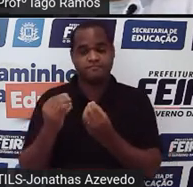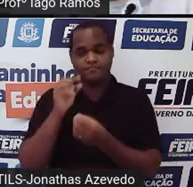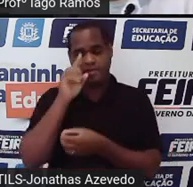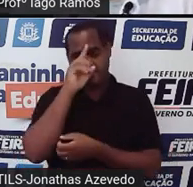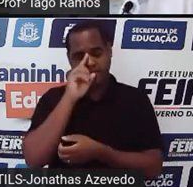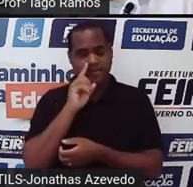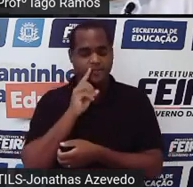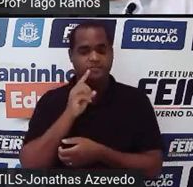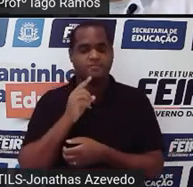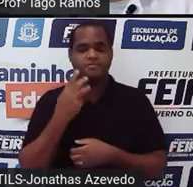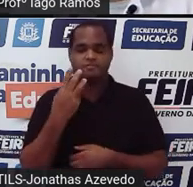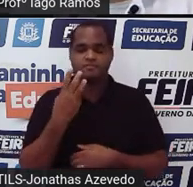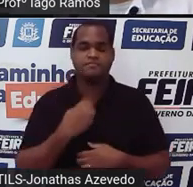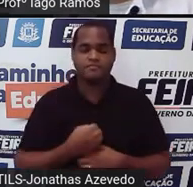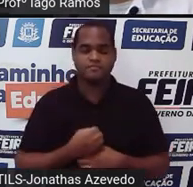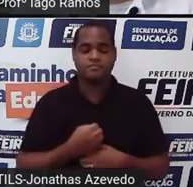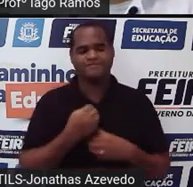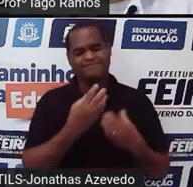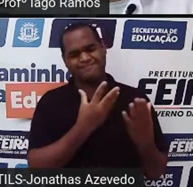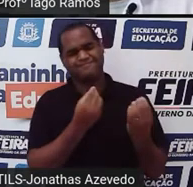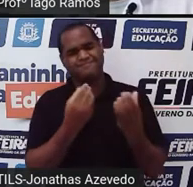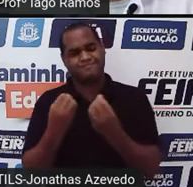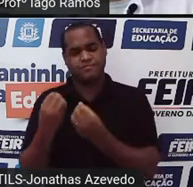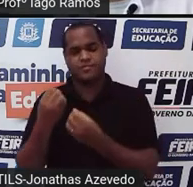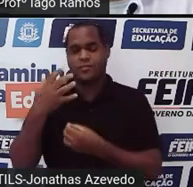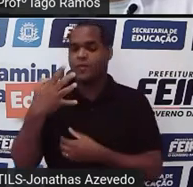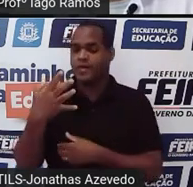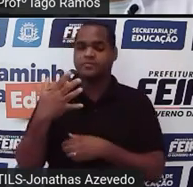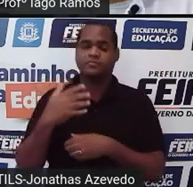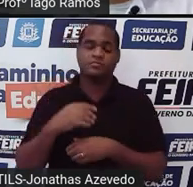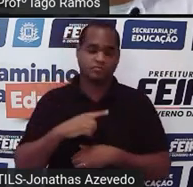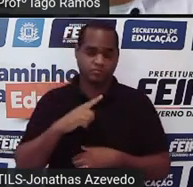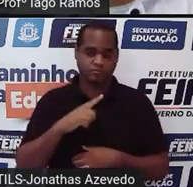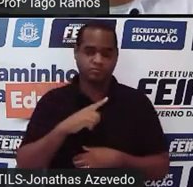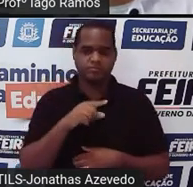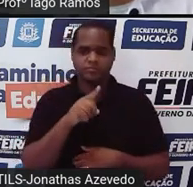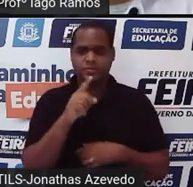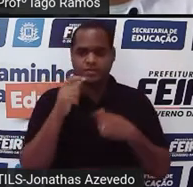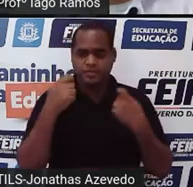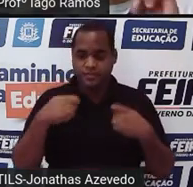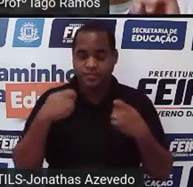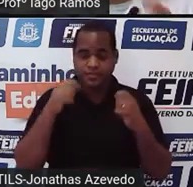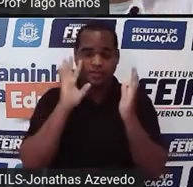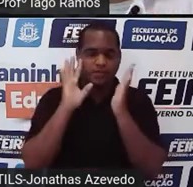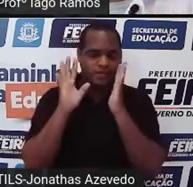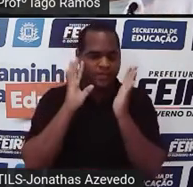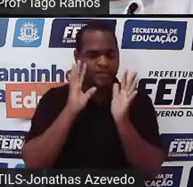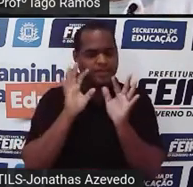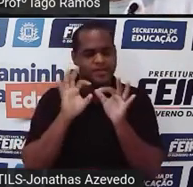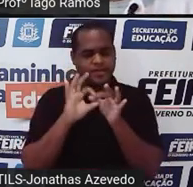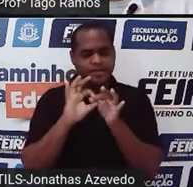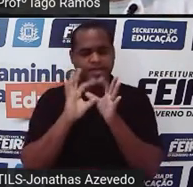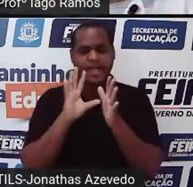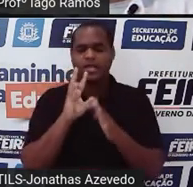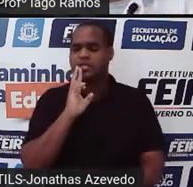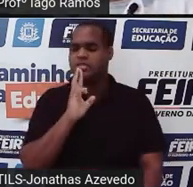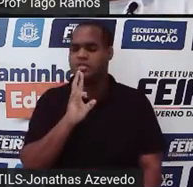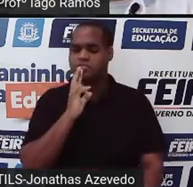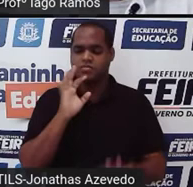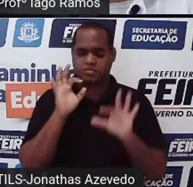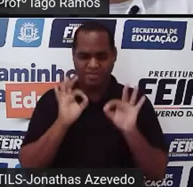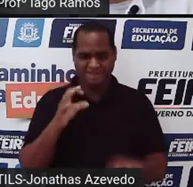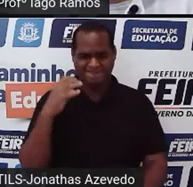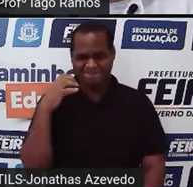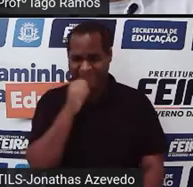número três se é bastante coisa número 4 mas a gente precisa pensar a gente não pode já soltar uma resposta assim